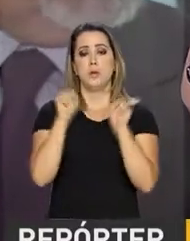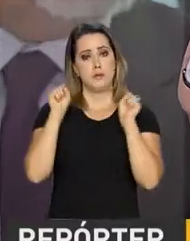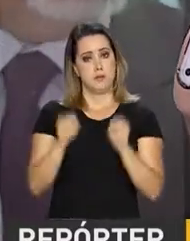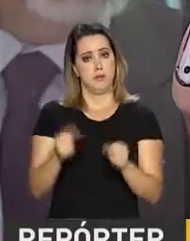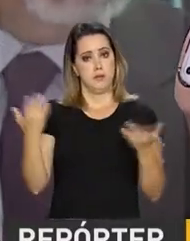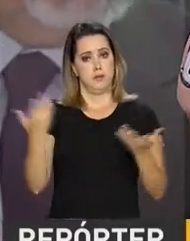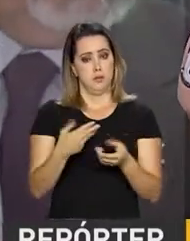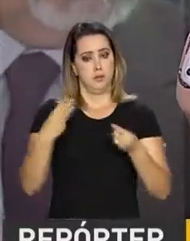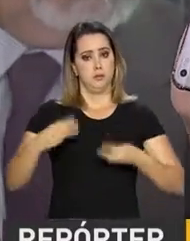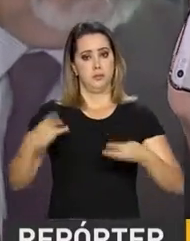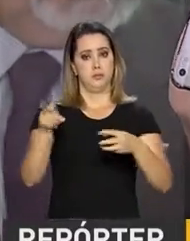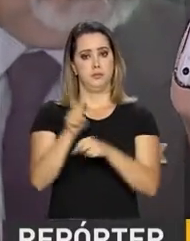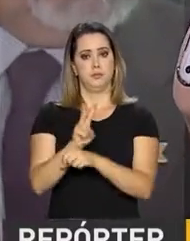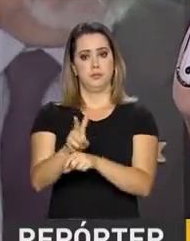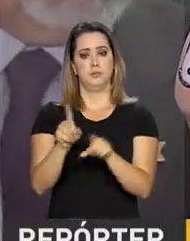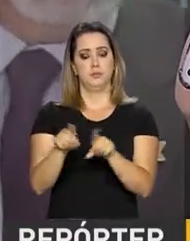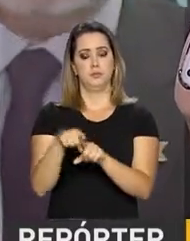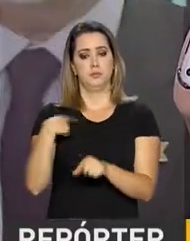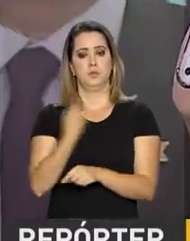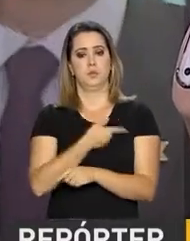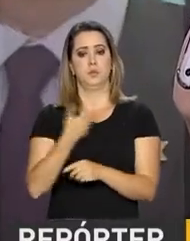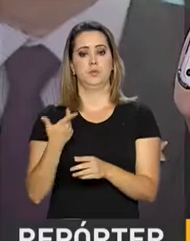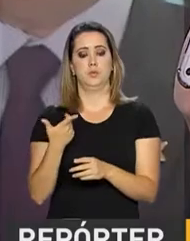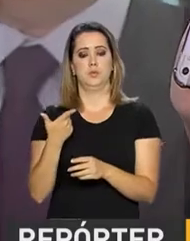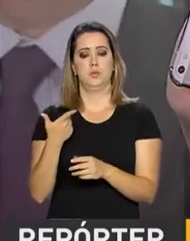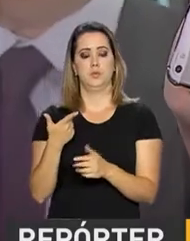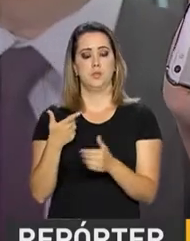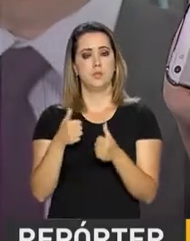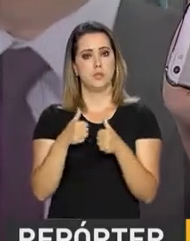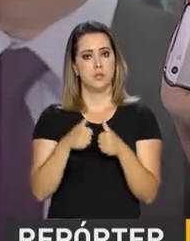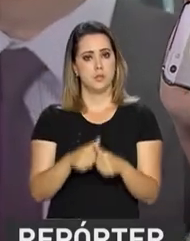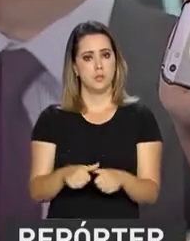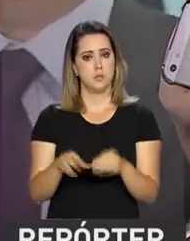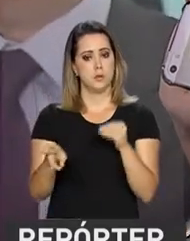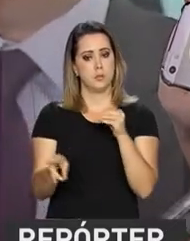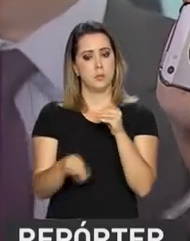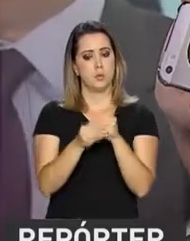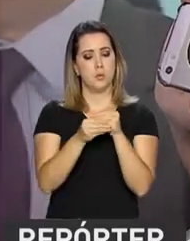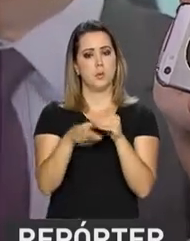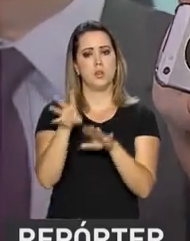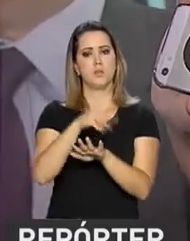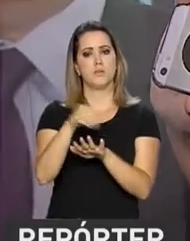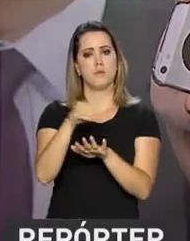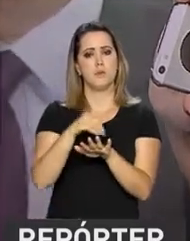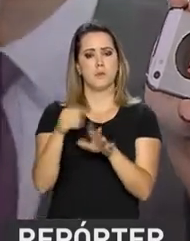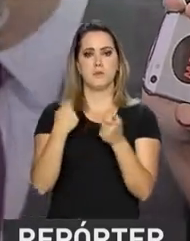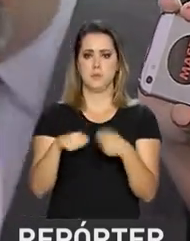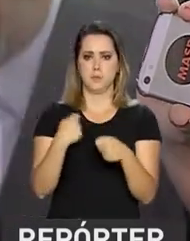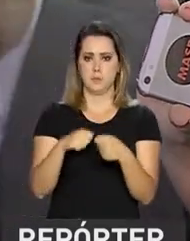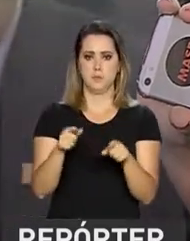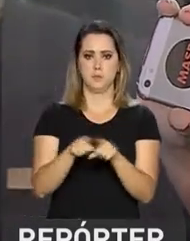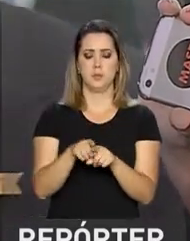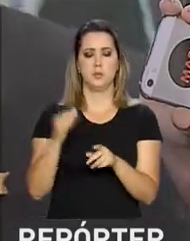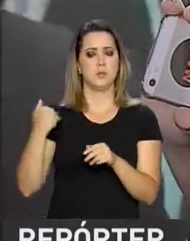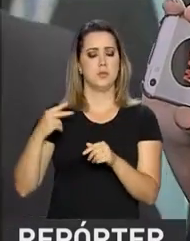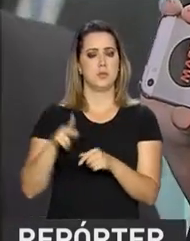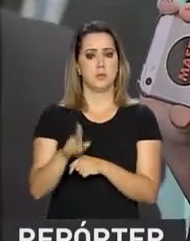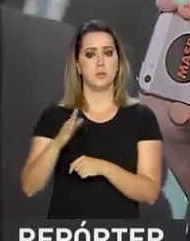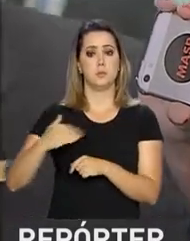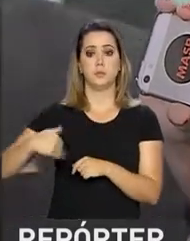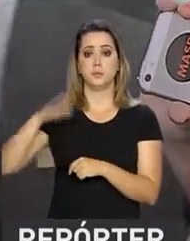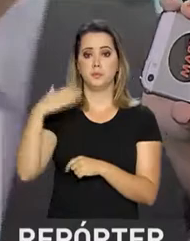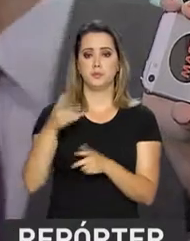produzida pelo Ministério da Defesa, nós estamos complementando um portfólio de informações que permitirá cada vez mais